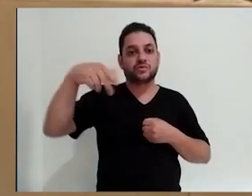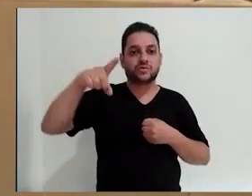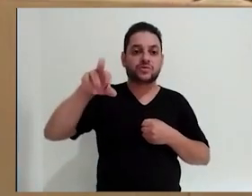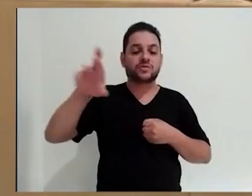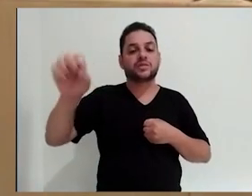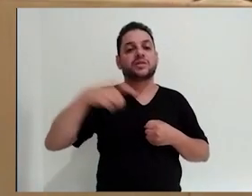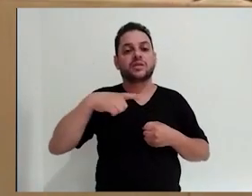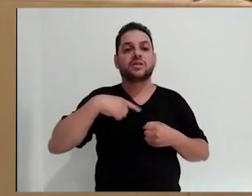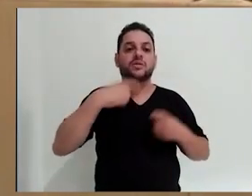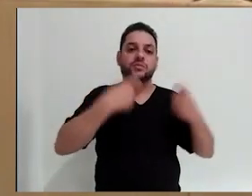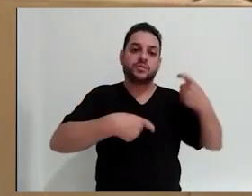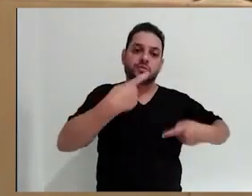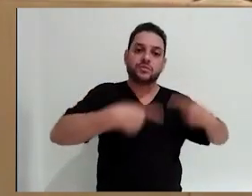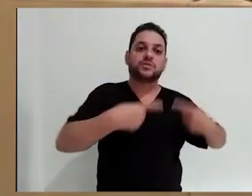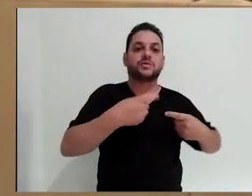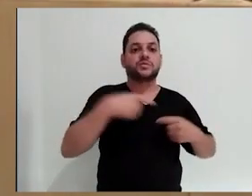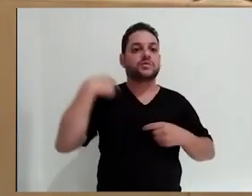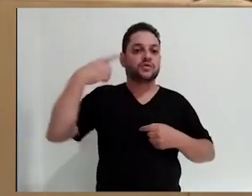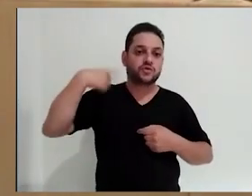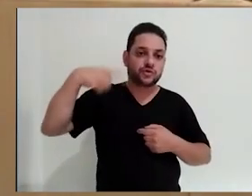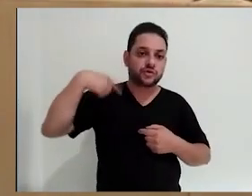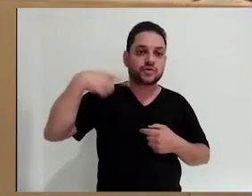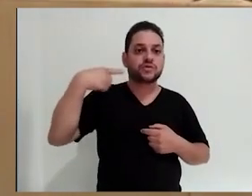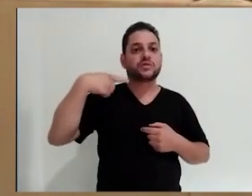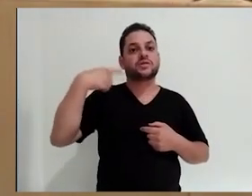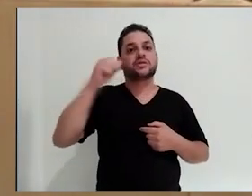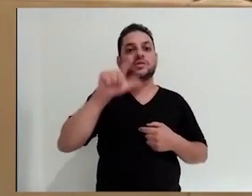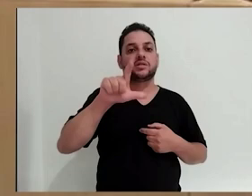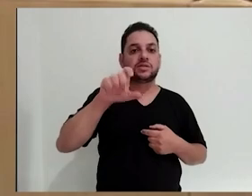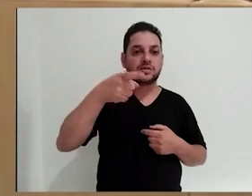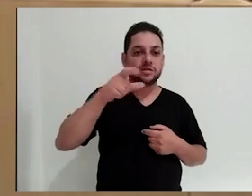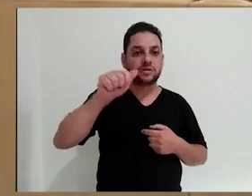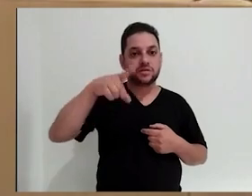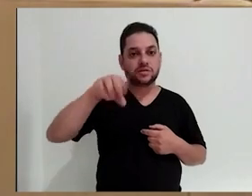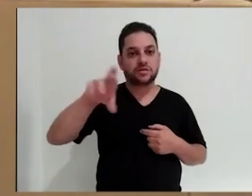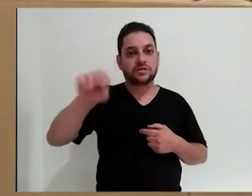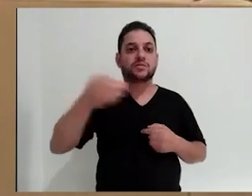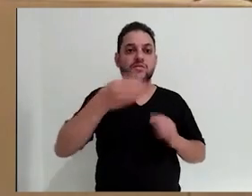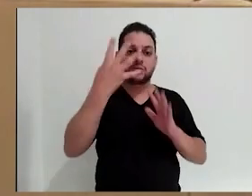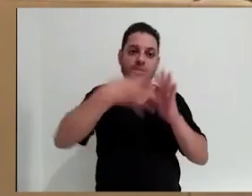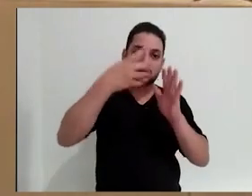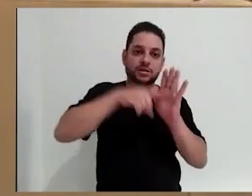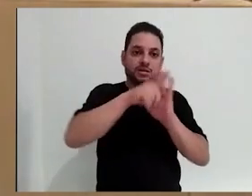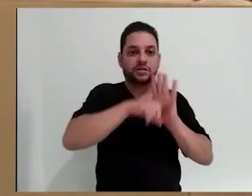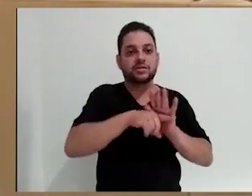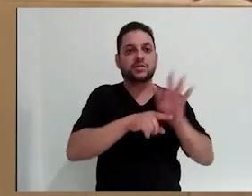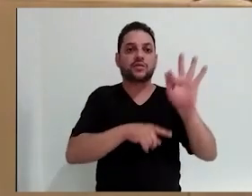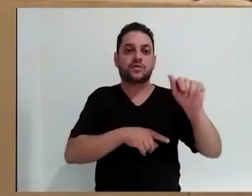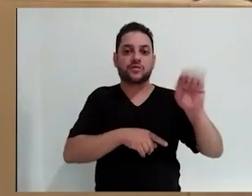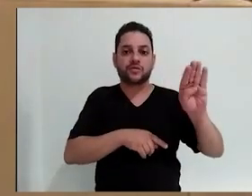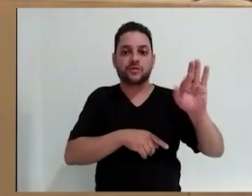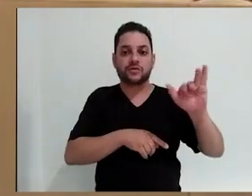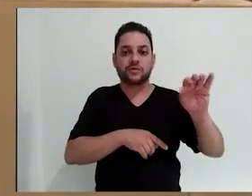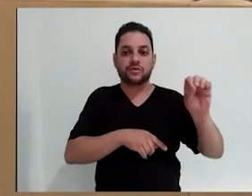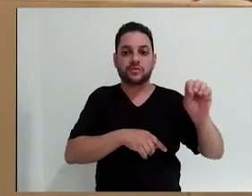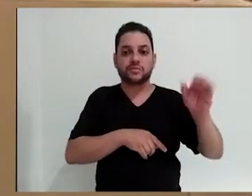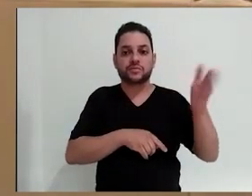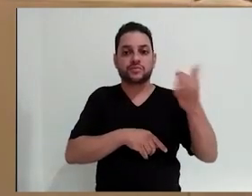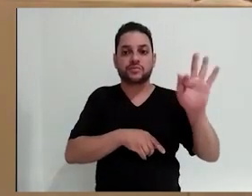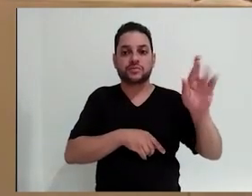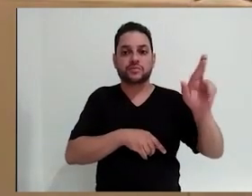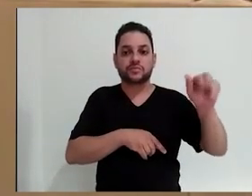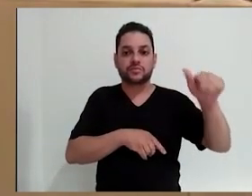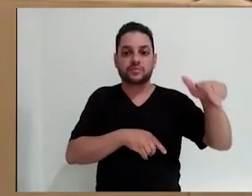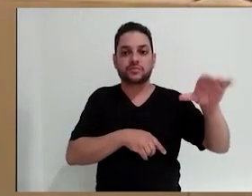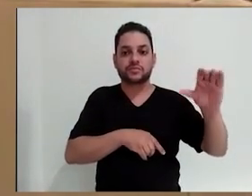doutor advogado Alessandro Cardoso Faria, o perito médico doutor Fábio Pança e a procuradora